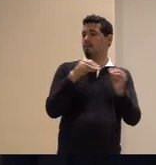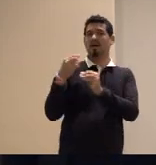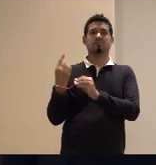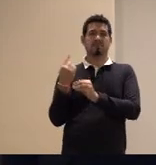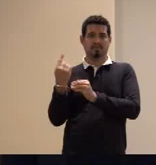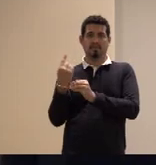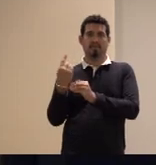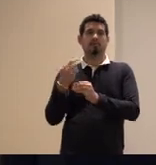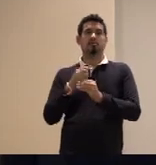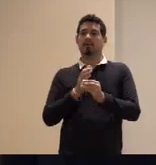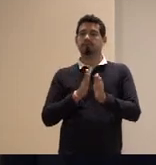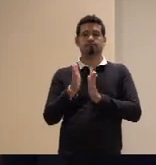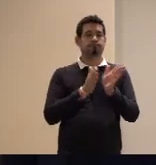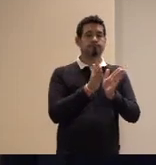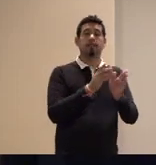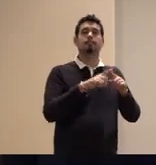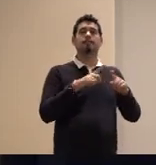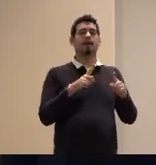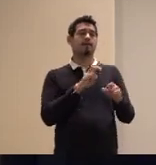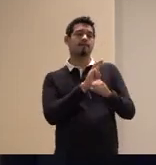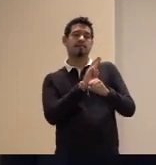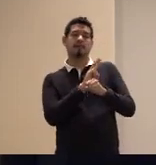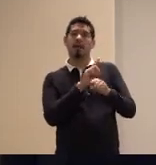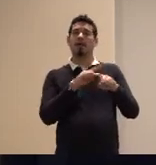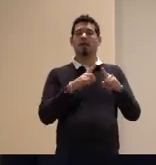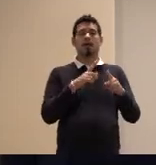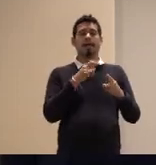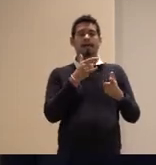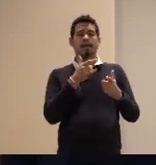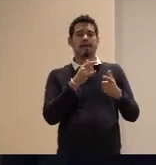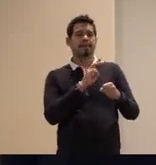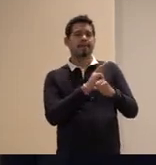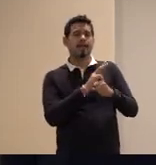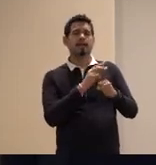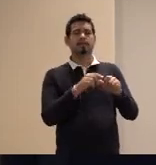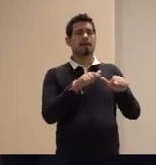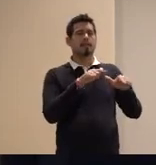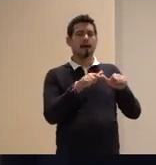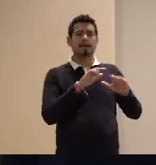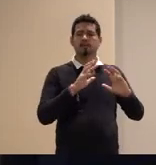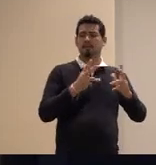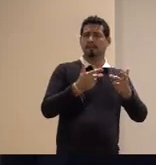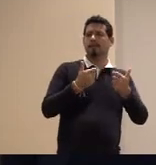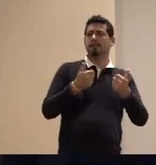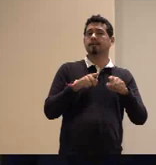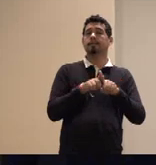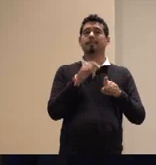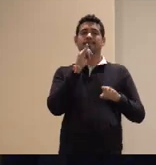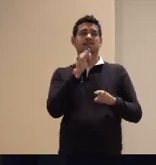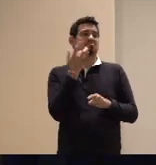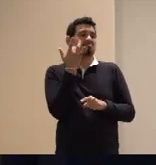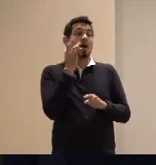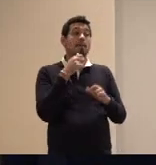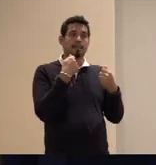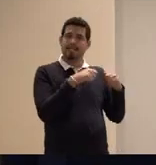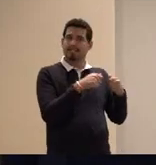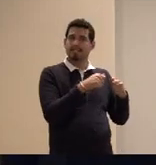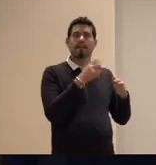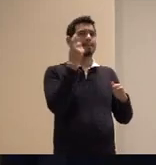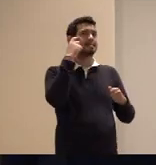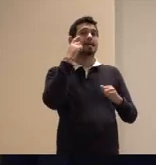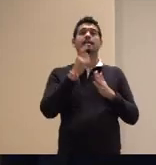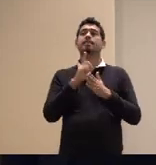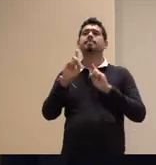né, do pré, da prevenção do serviço de acolhimento, do serviço de acolhimento, quando não necessário, mas também pensar no